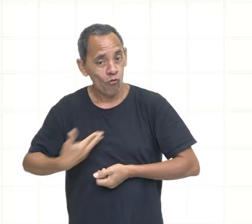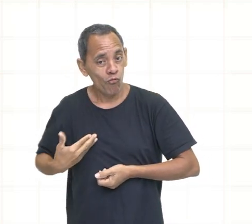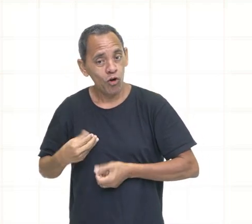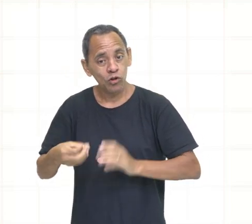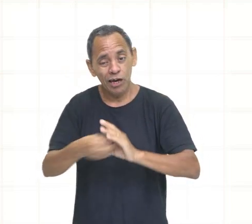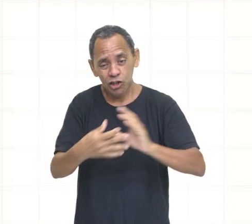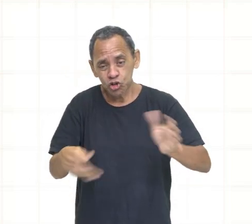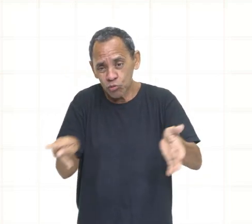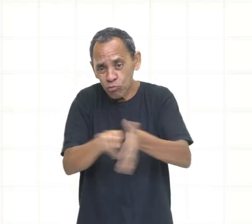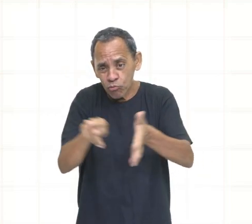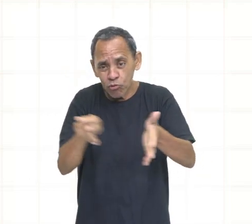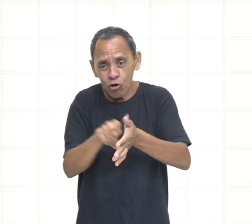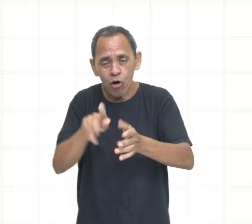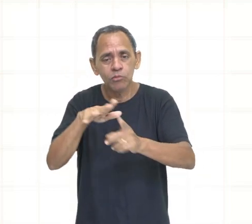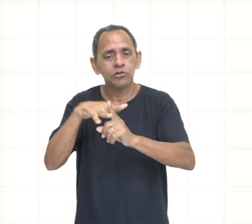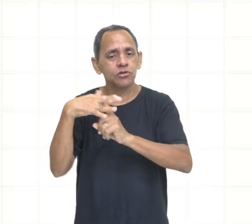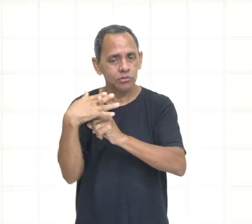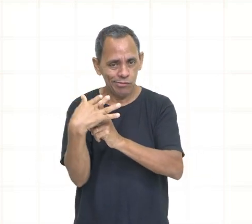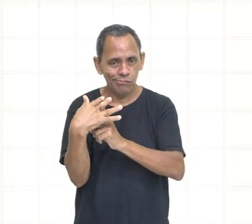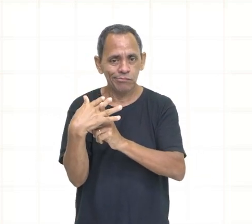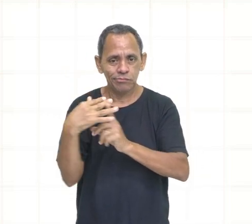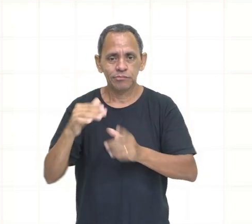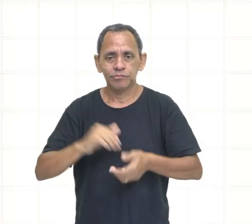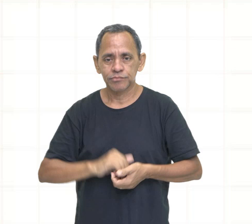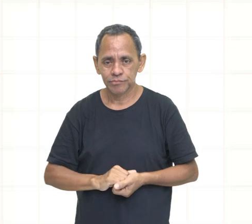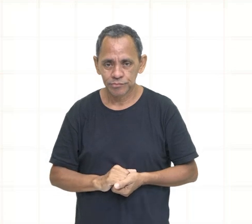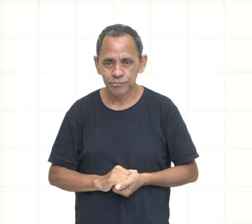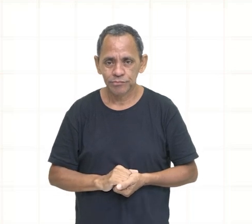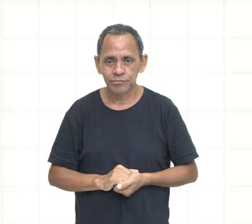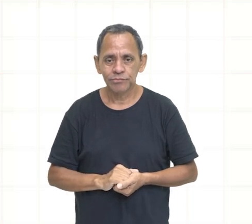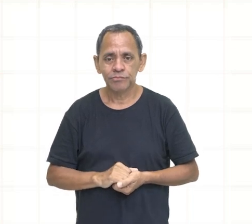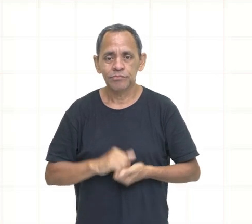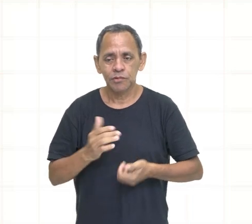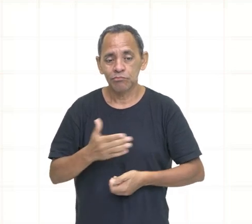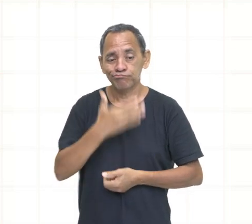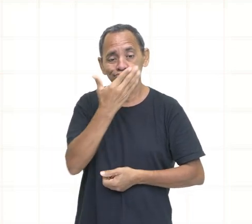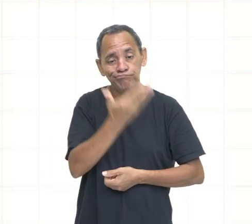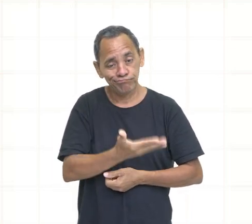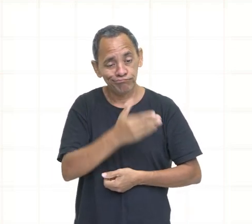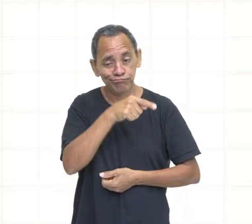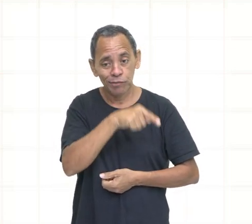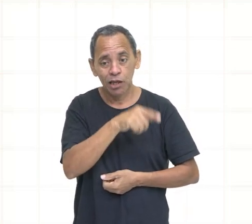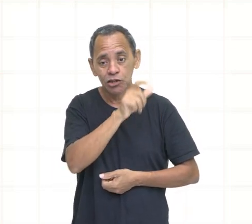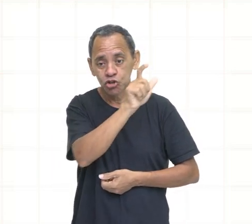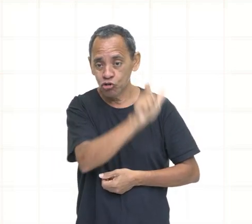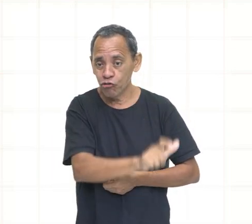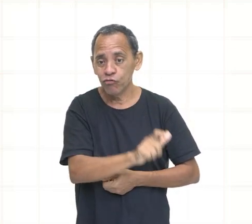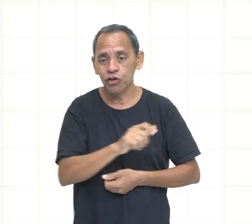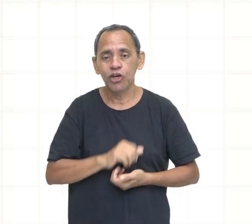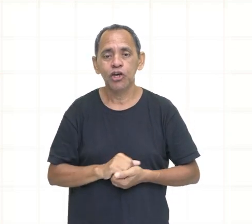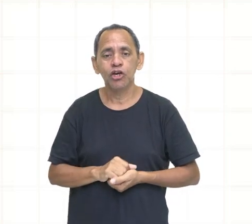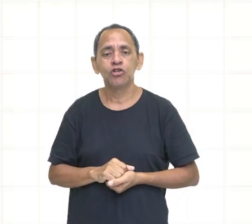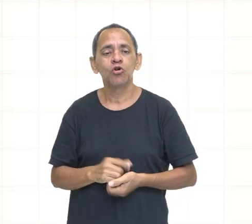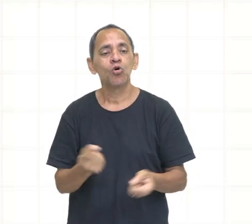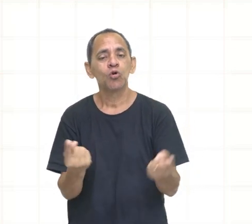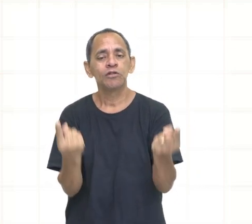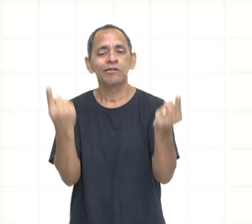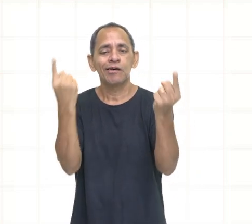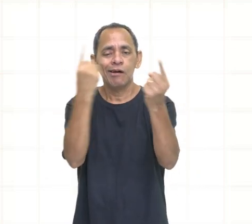caráter socialista. Ou seja, um governo que vai de encontro ao